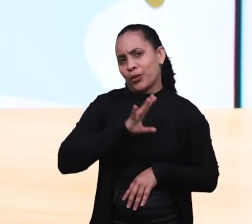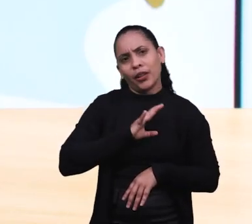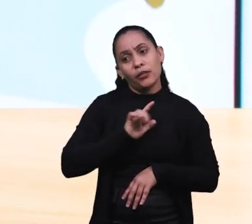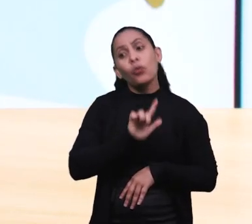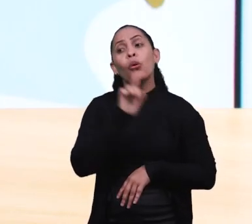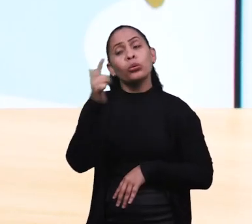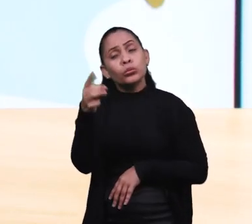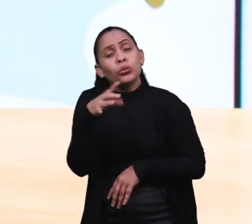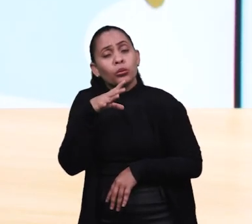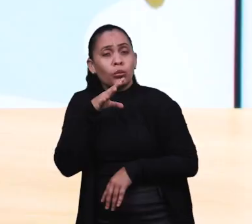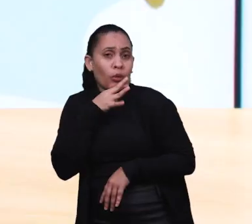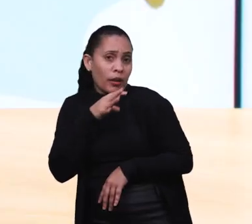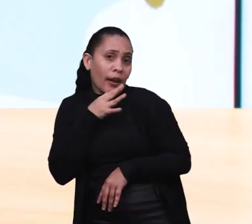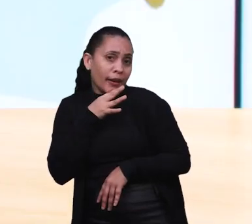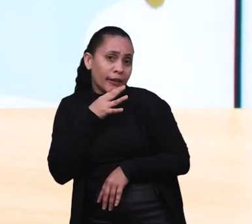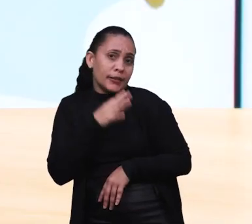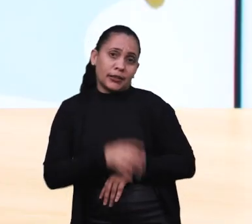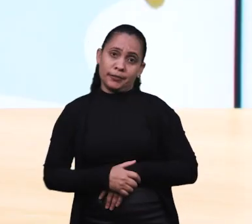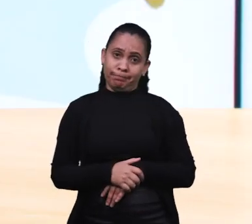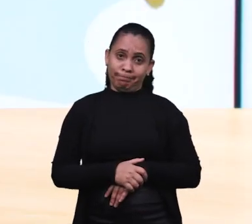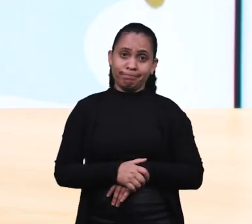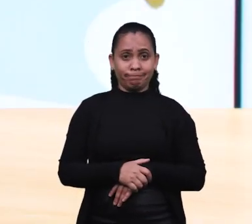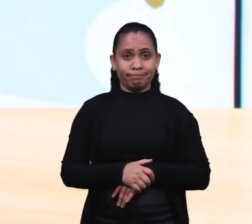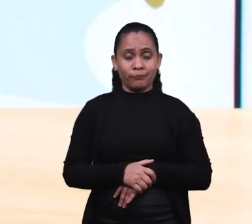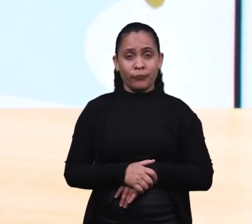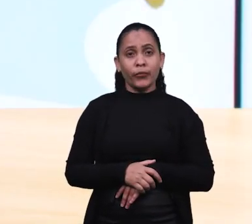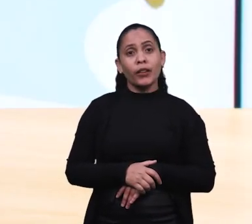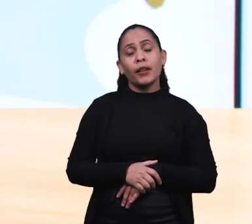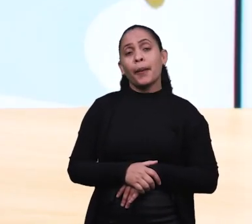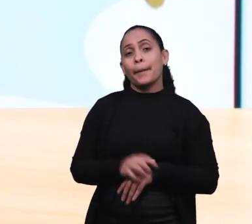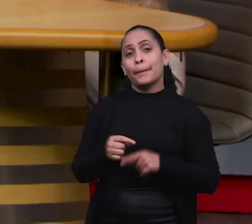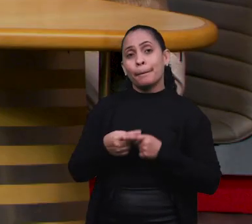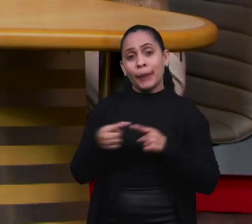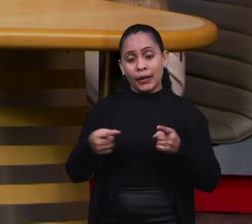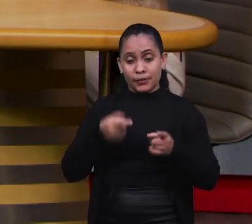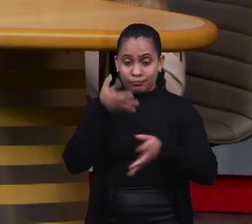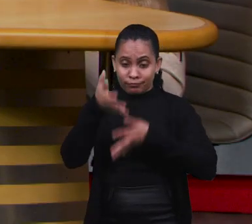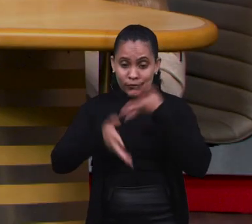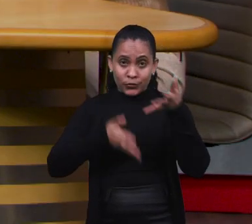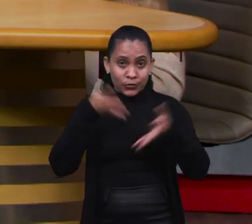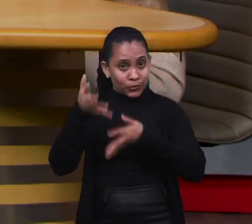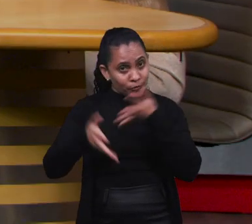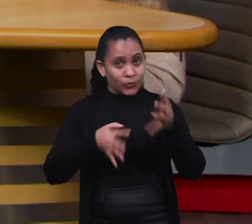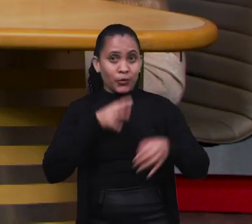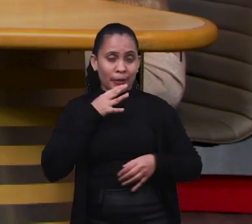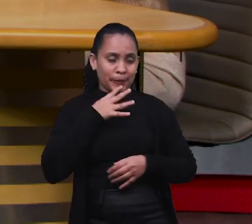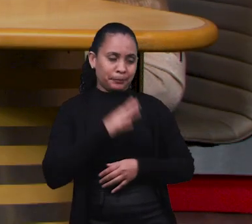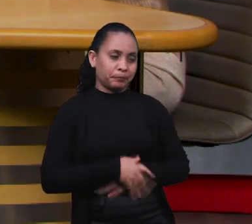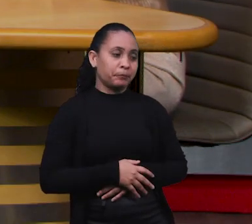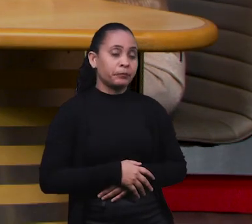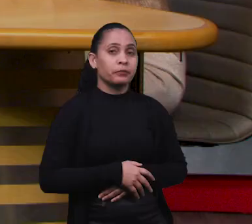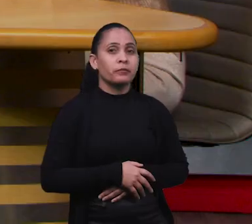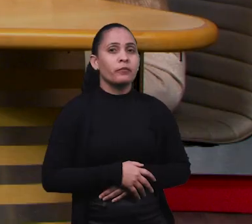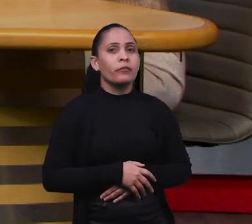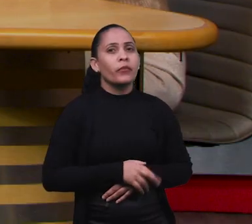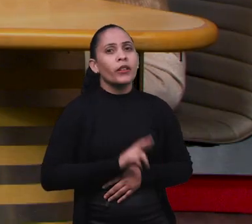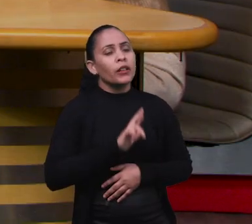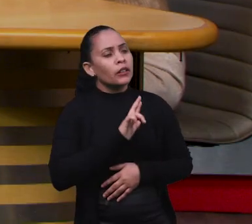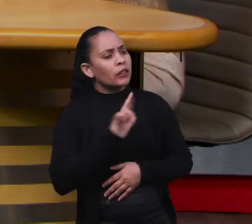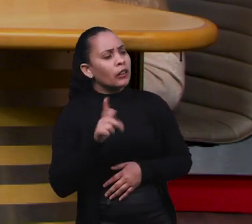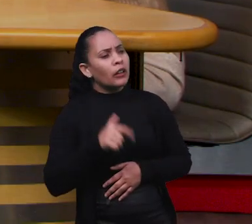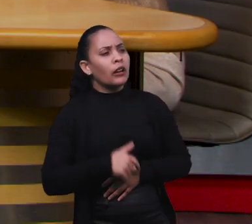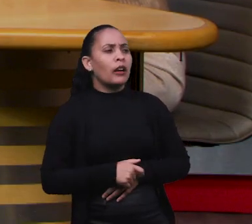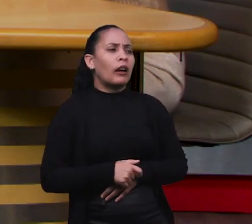aqueles que usam e falam a língua brasileira de sinais. Quer dizer, não basta só ser assim, tipo uma máquina, né? Tá